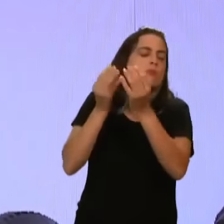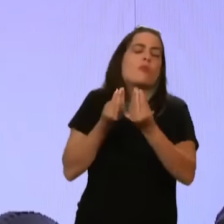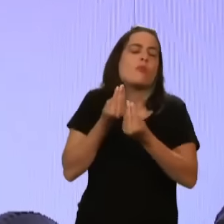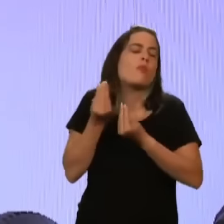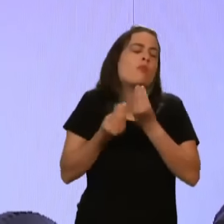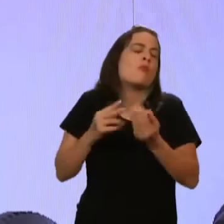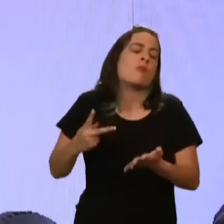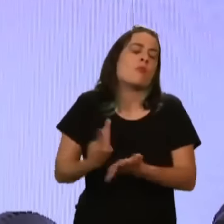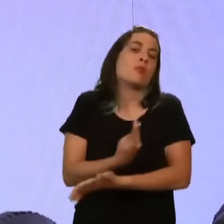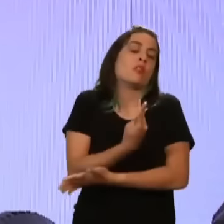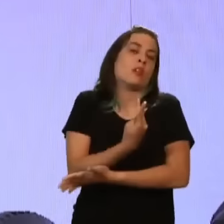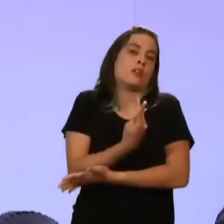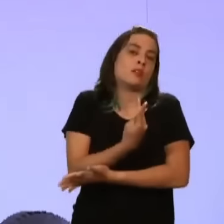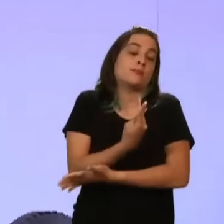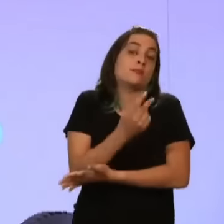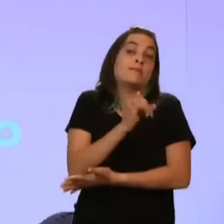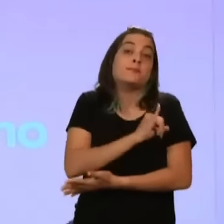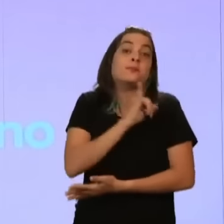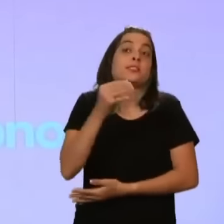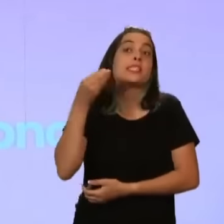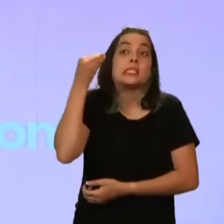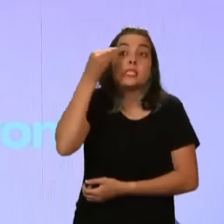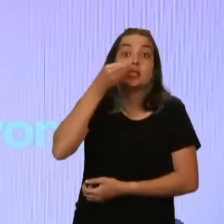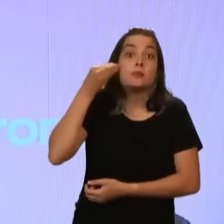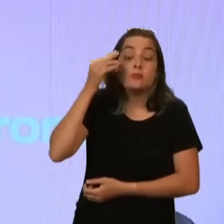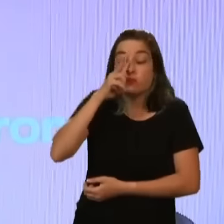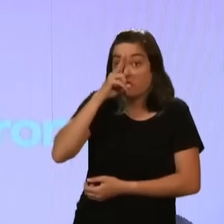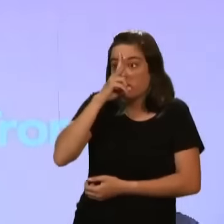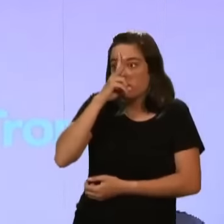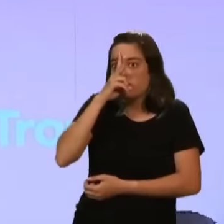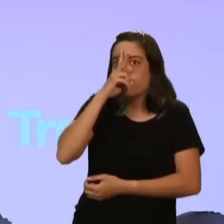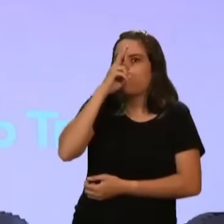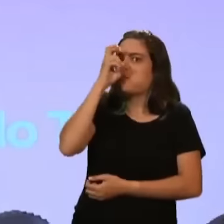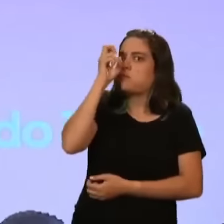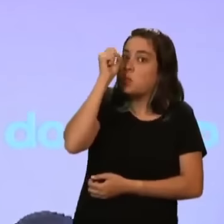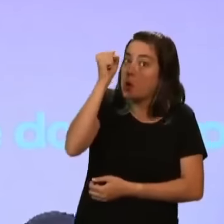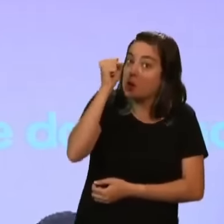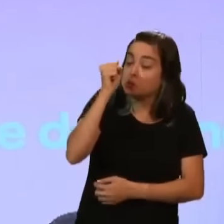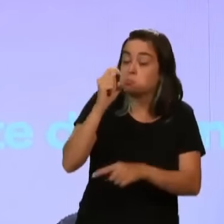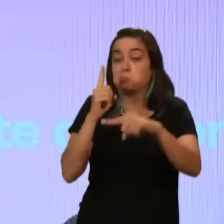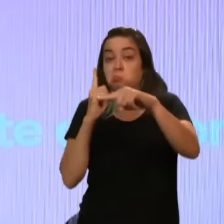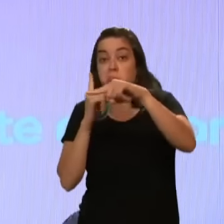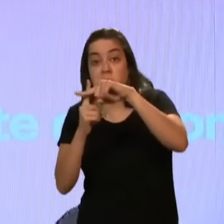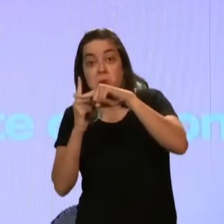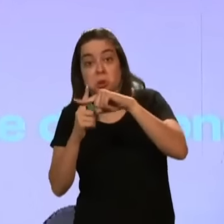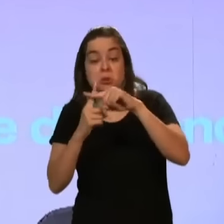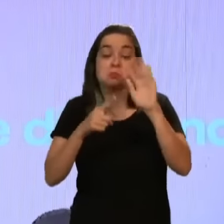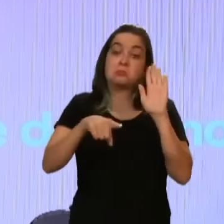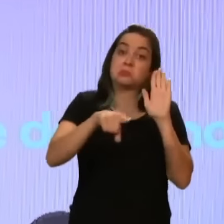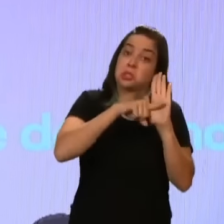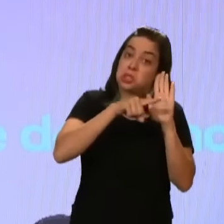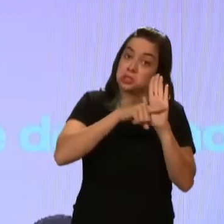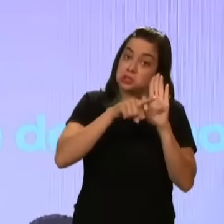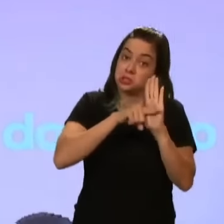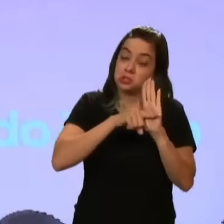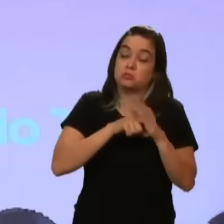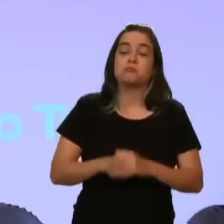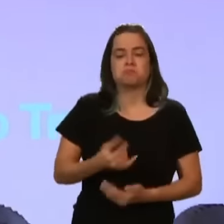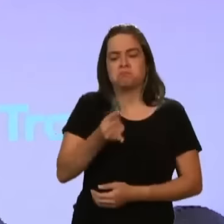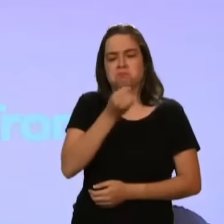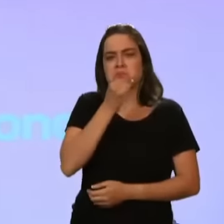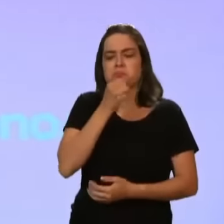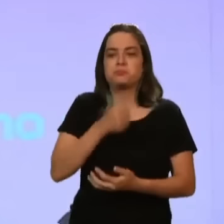acontece por meio de experiências fortes, sejam elas positivas ou negativas. Então a pessoa